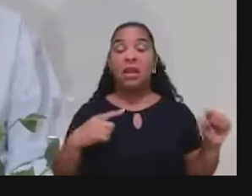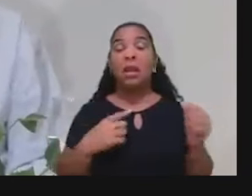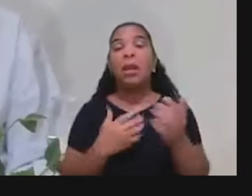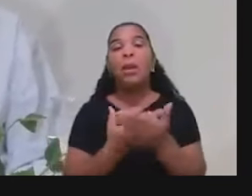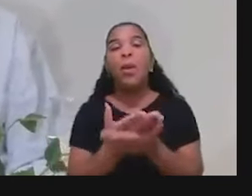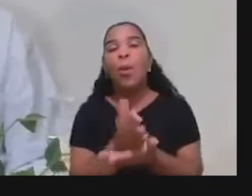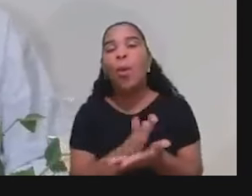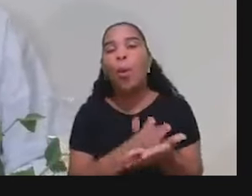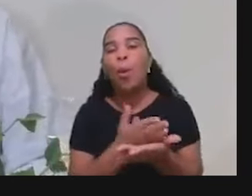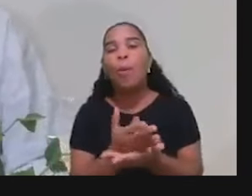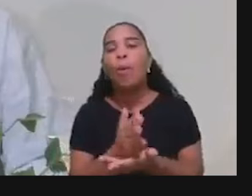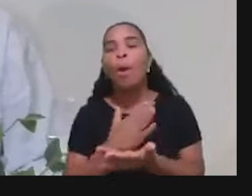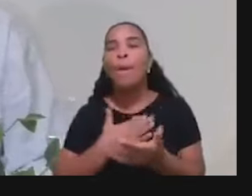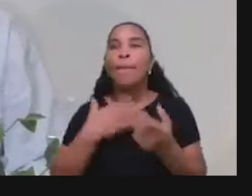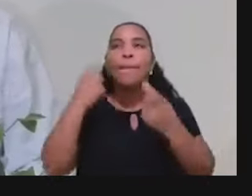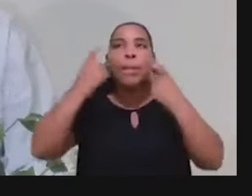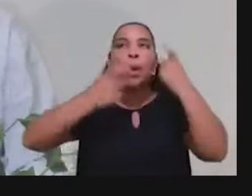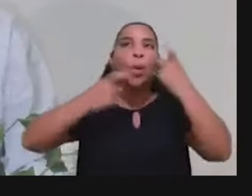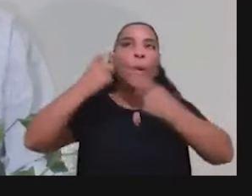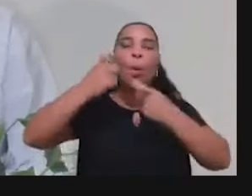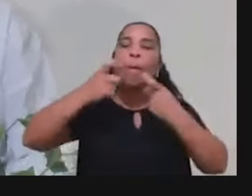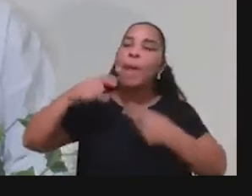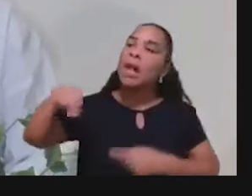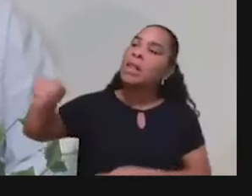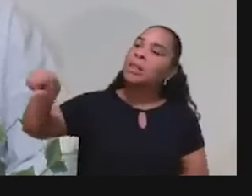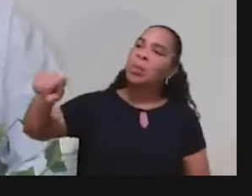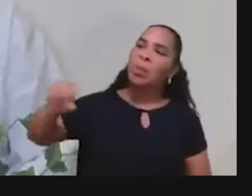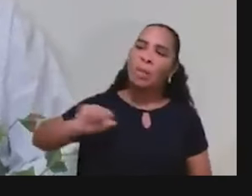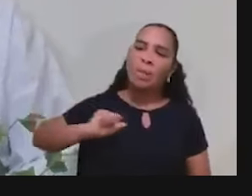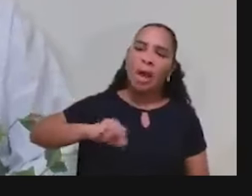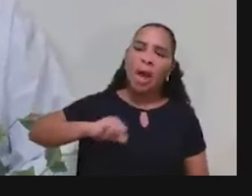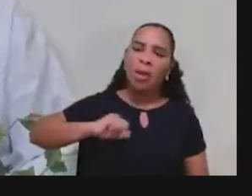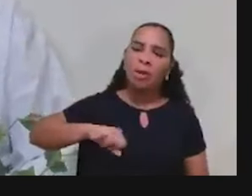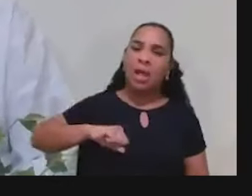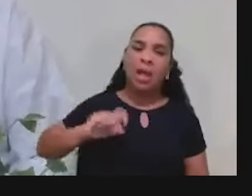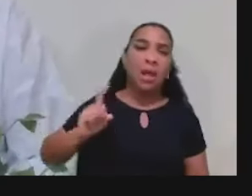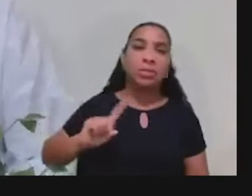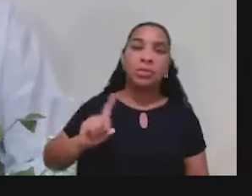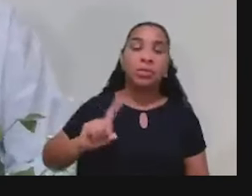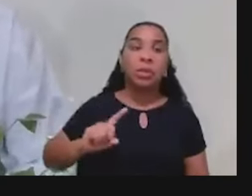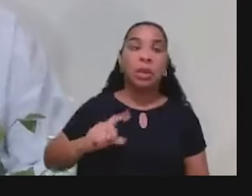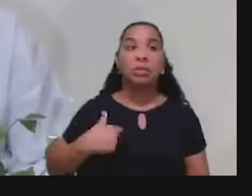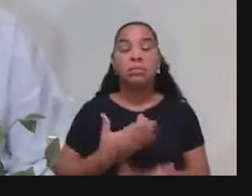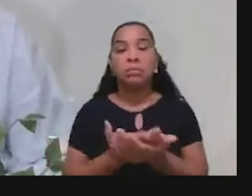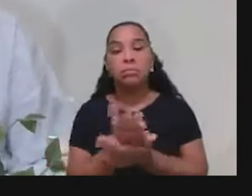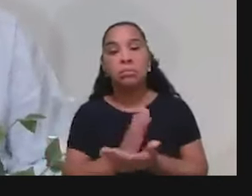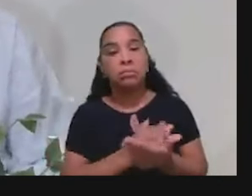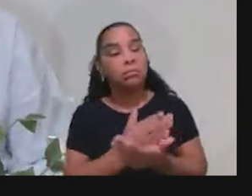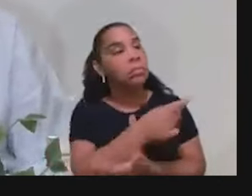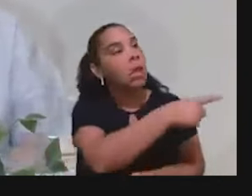me preocupa, não é a maldade dos maus, é o silêncio dos bons.